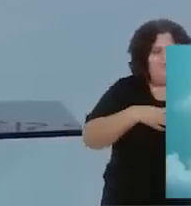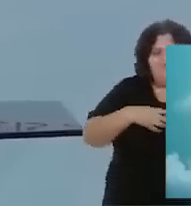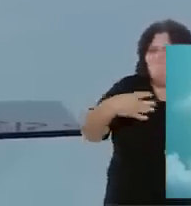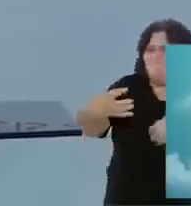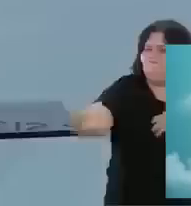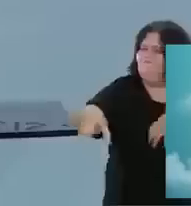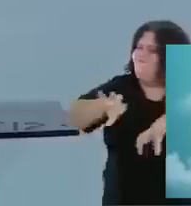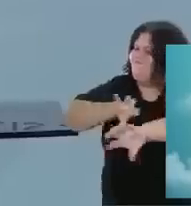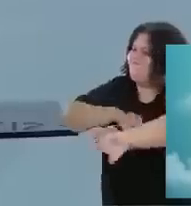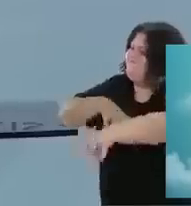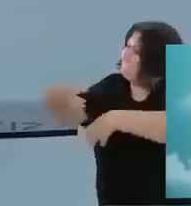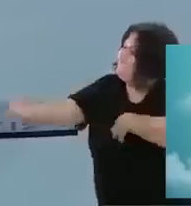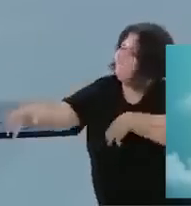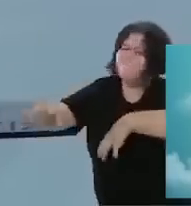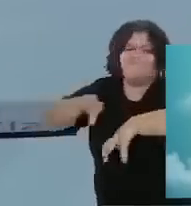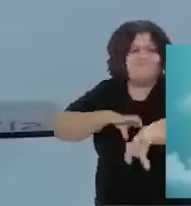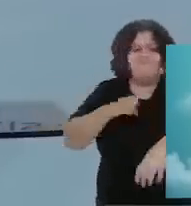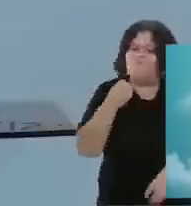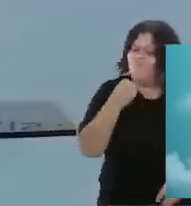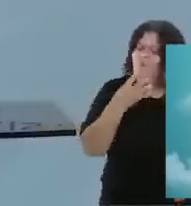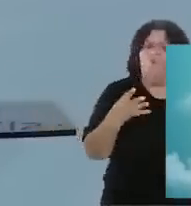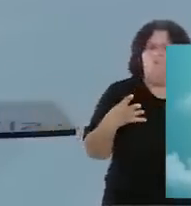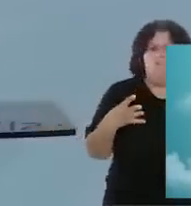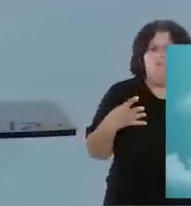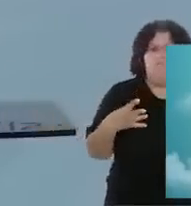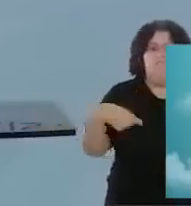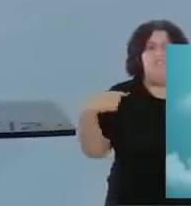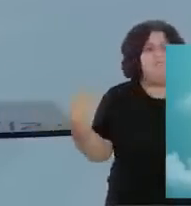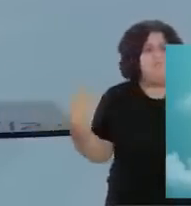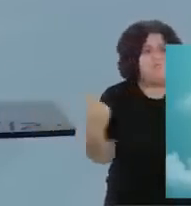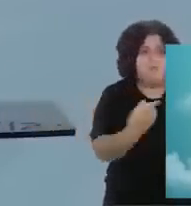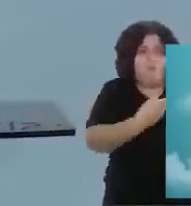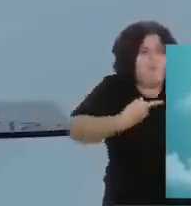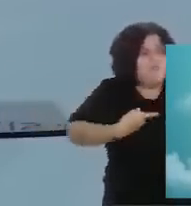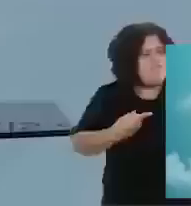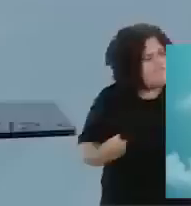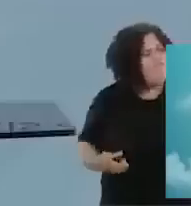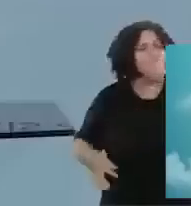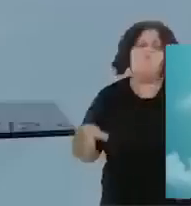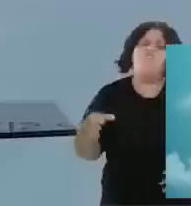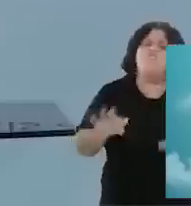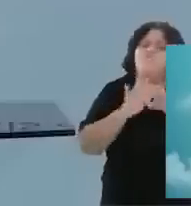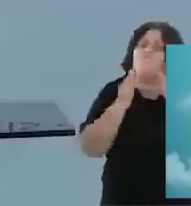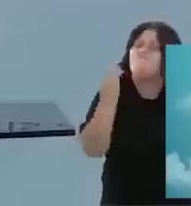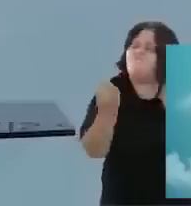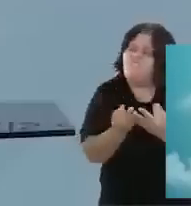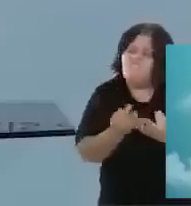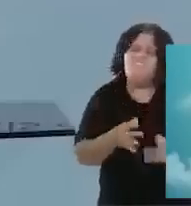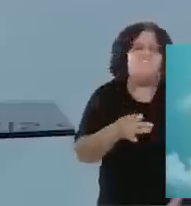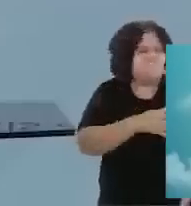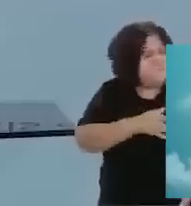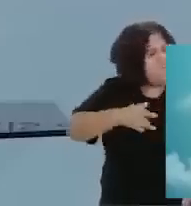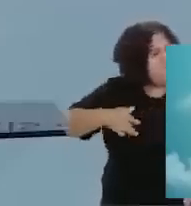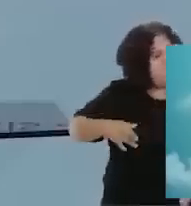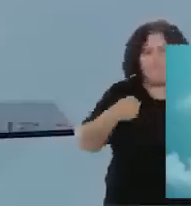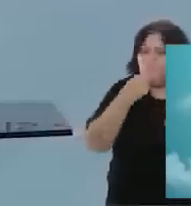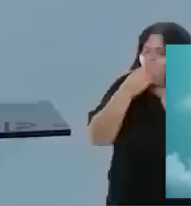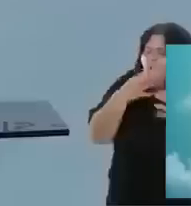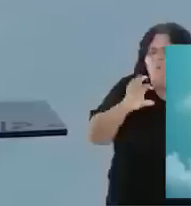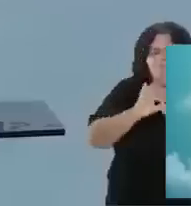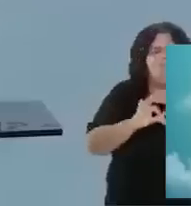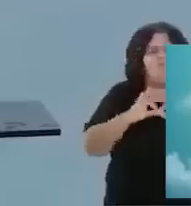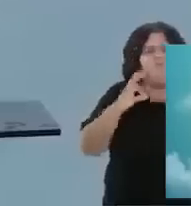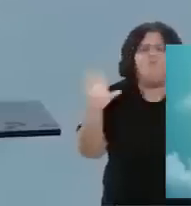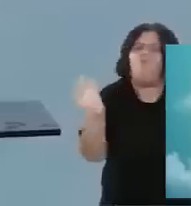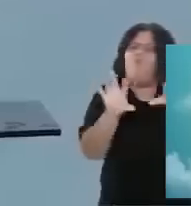com você, faça com ela. Assim seremos uma família saudável, onde tem comunhão, onde tem